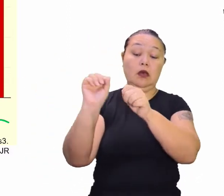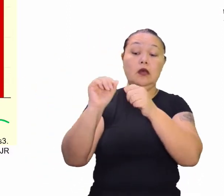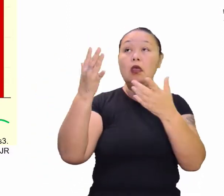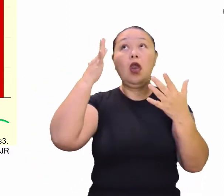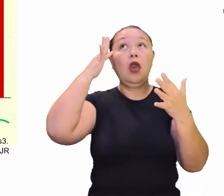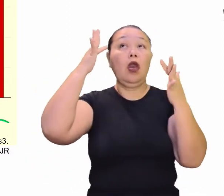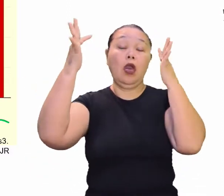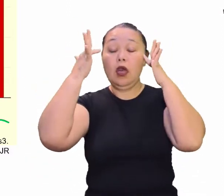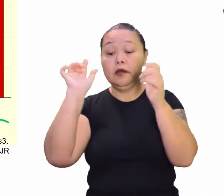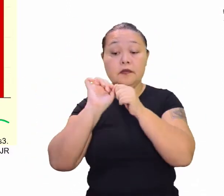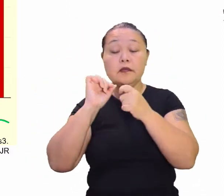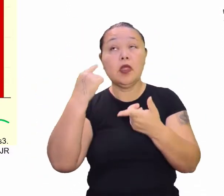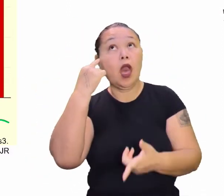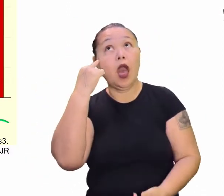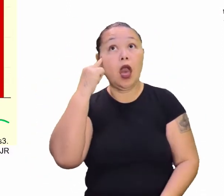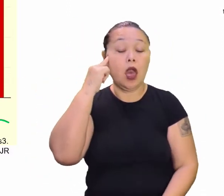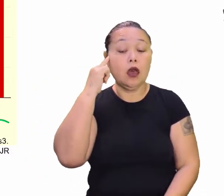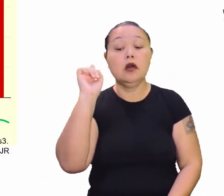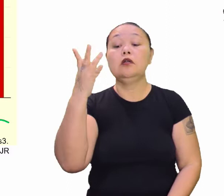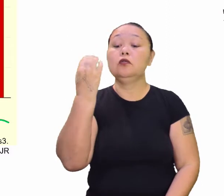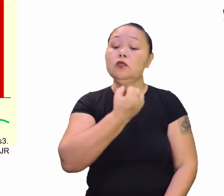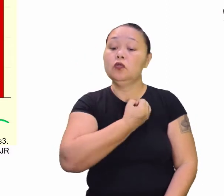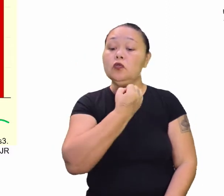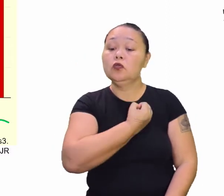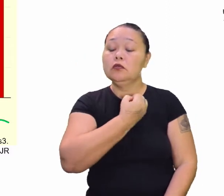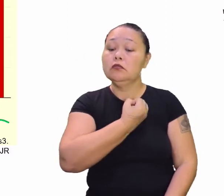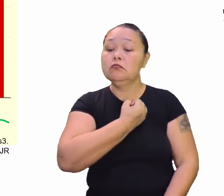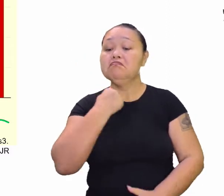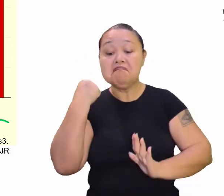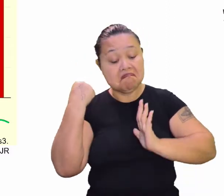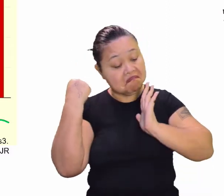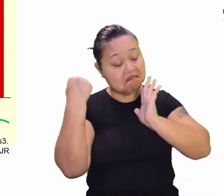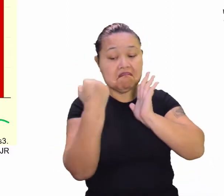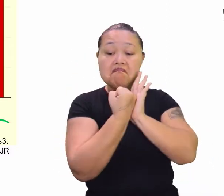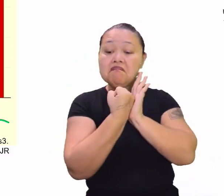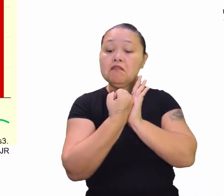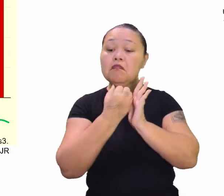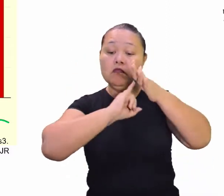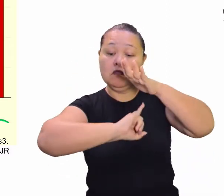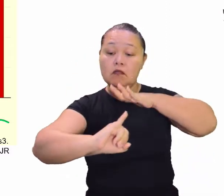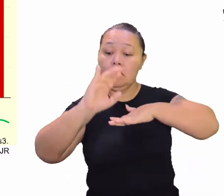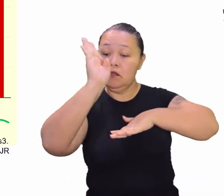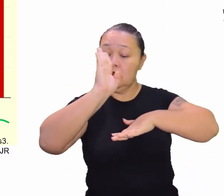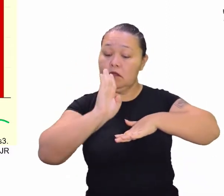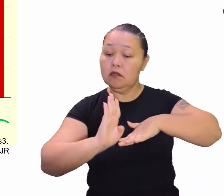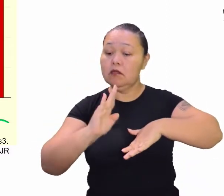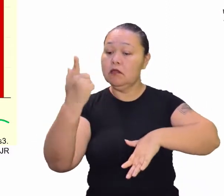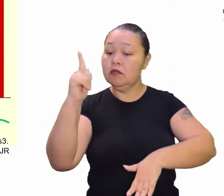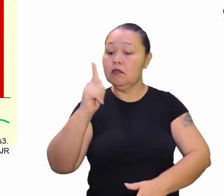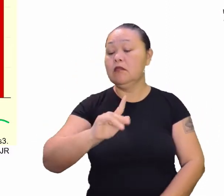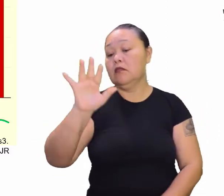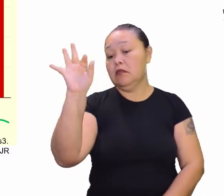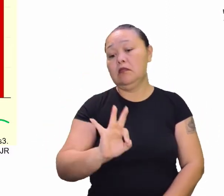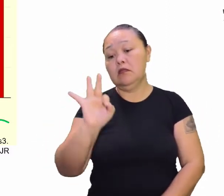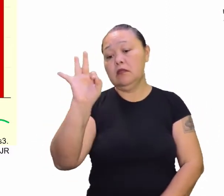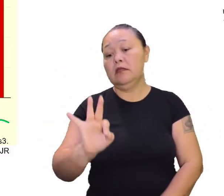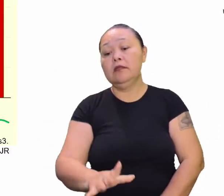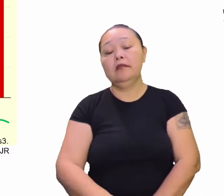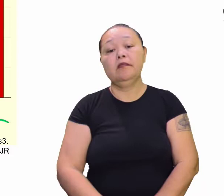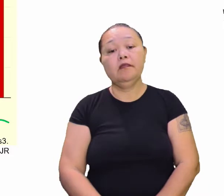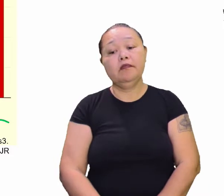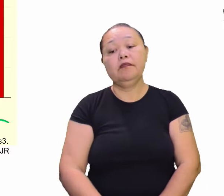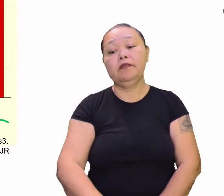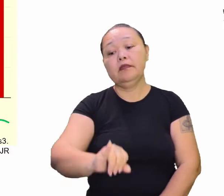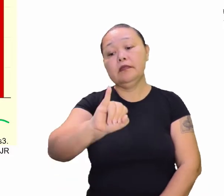e nem está com achismo, não. Esses são números oficiais do Instituto Brasileiro de Geografia e Estatística.